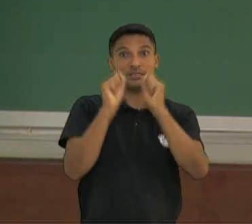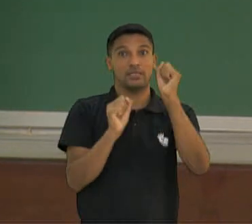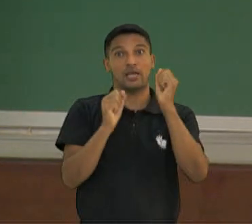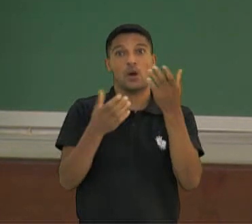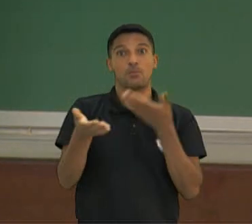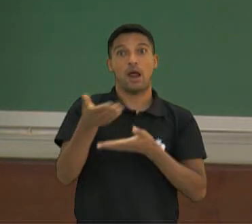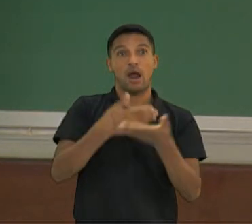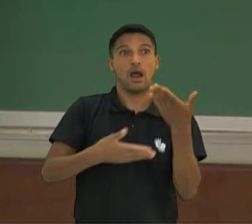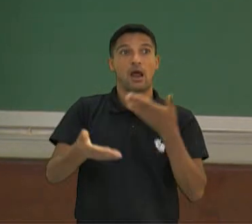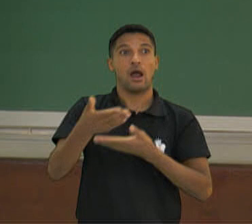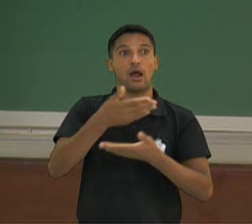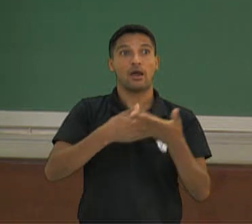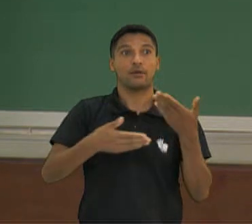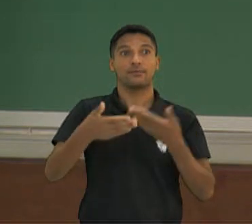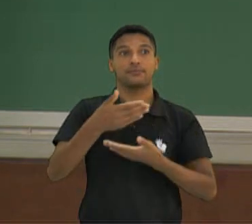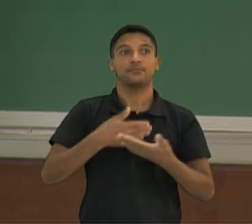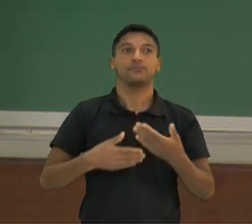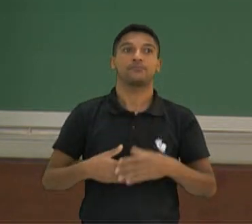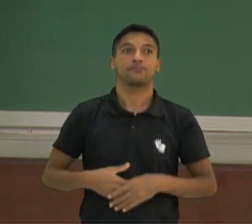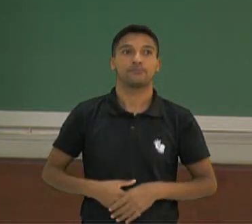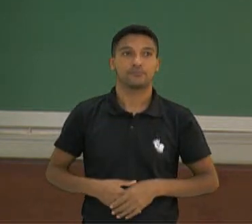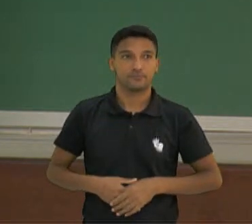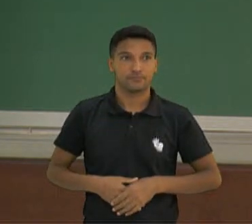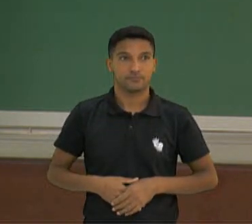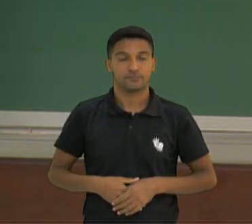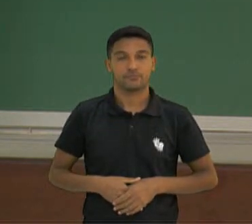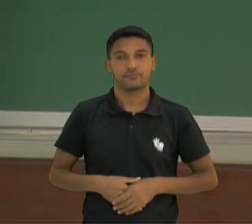que os conflitos ali